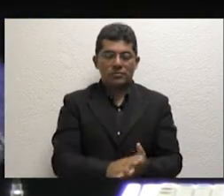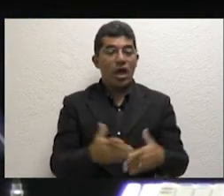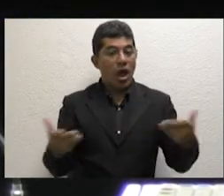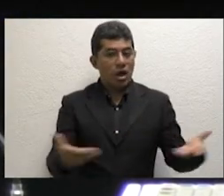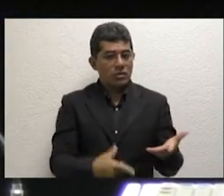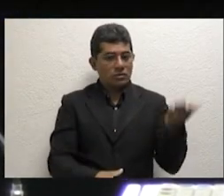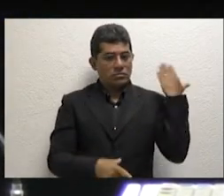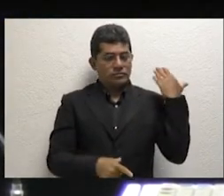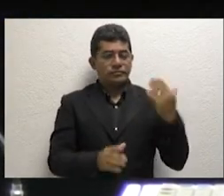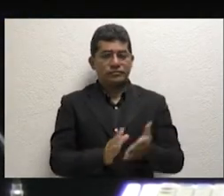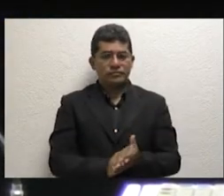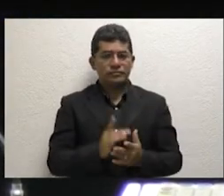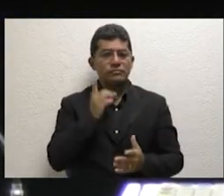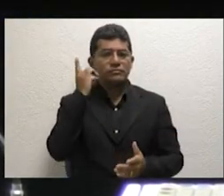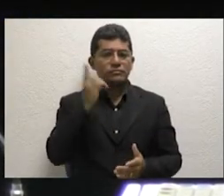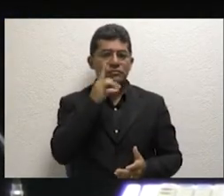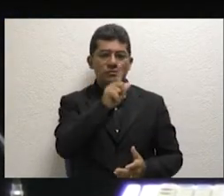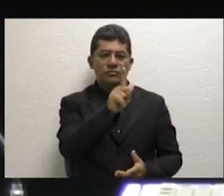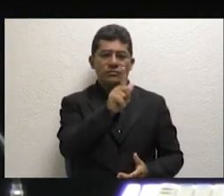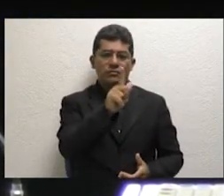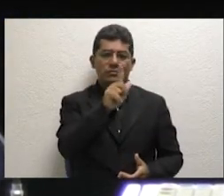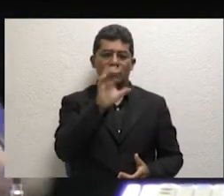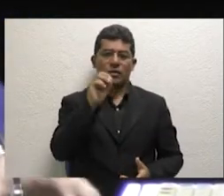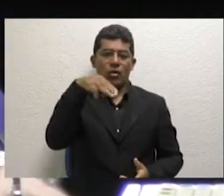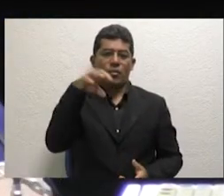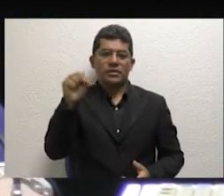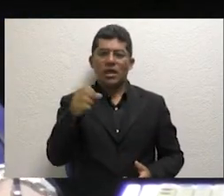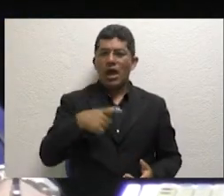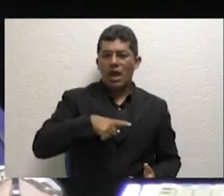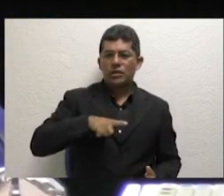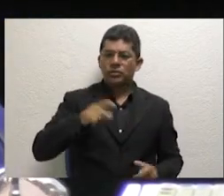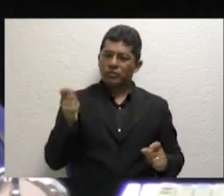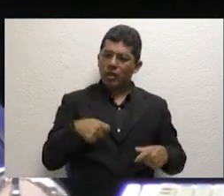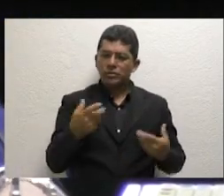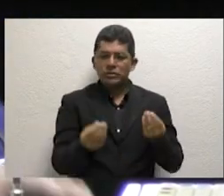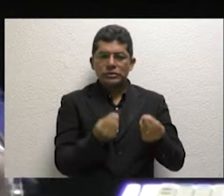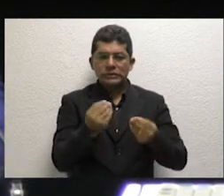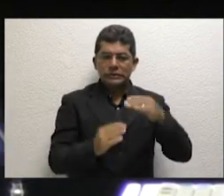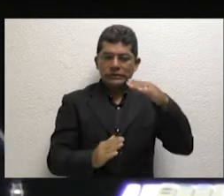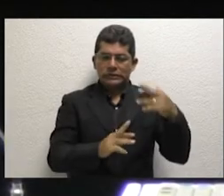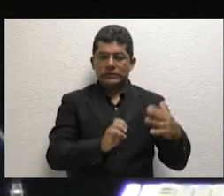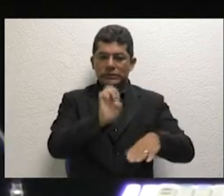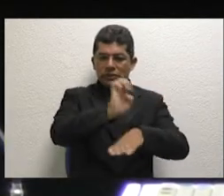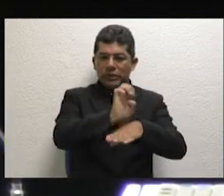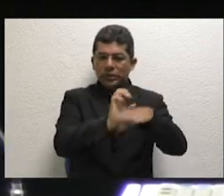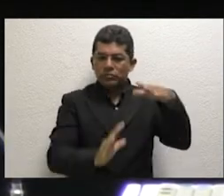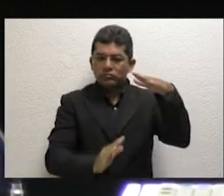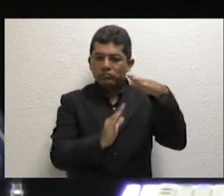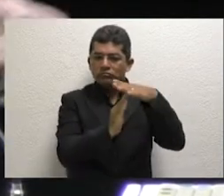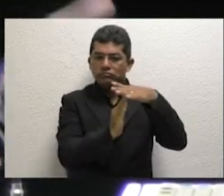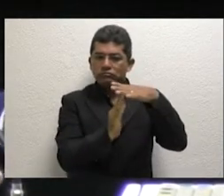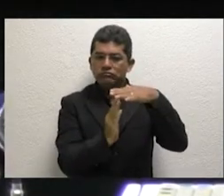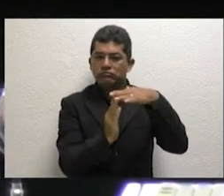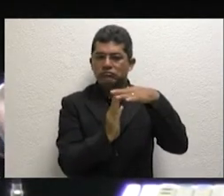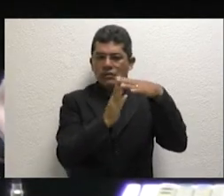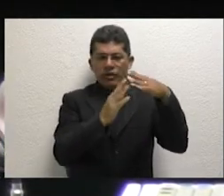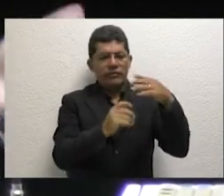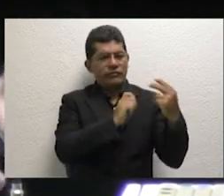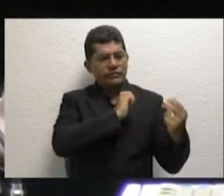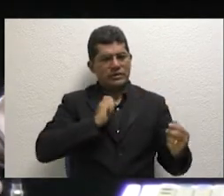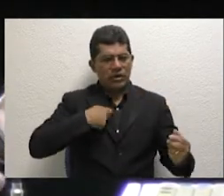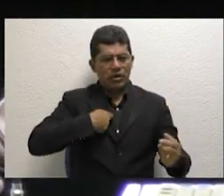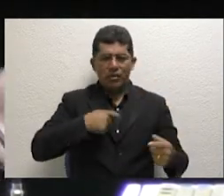em a pouco o deputado Gomes falou ah nós estamos o Estado está no limite da responsabilidade fiscal mas ontem